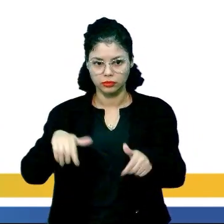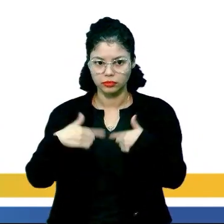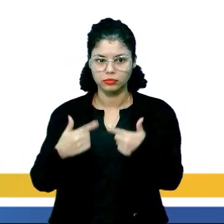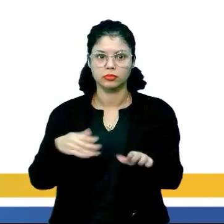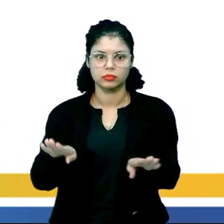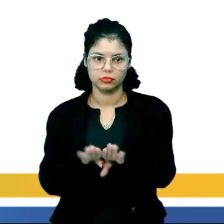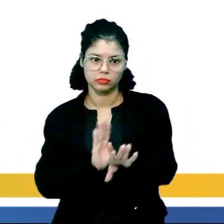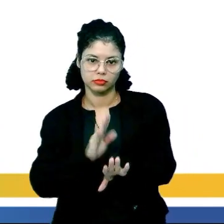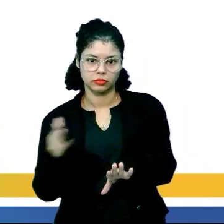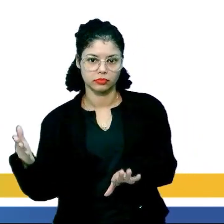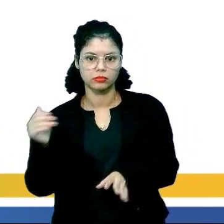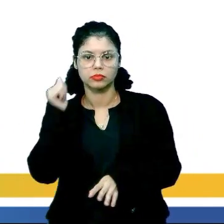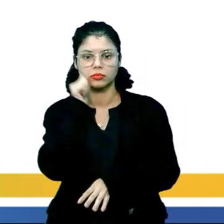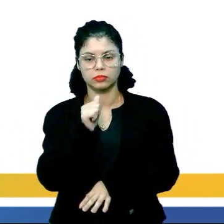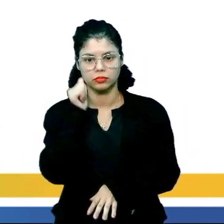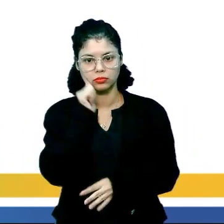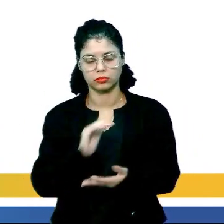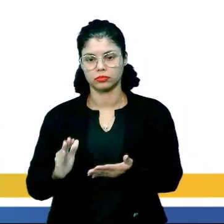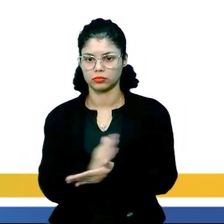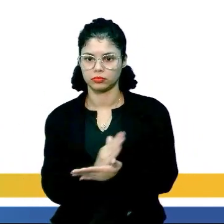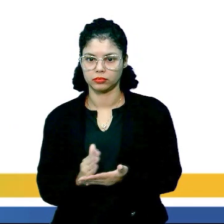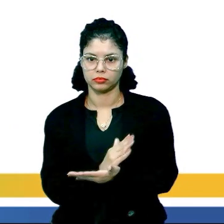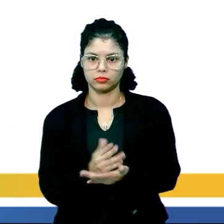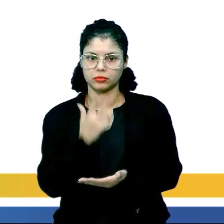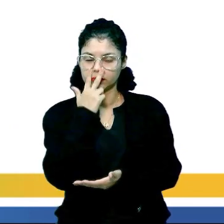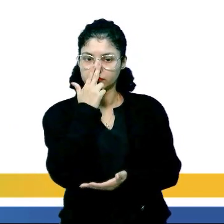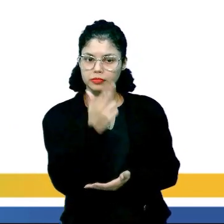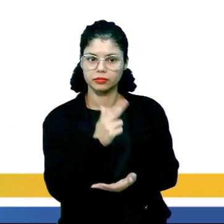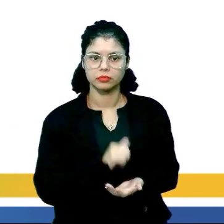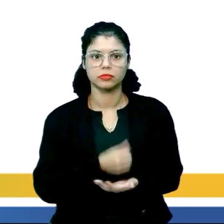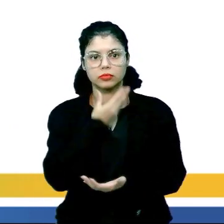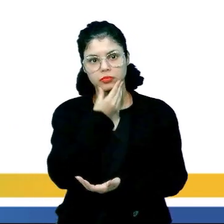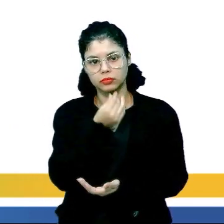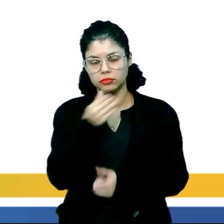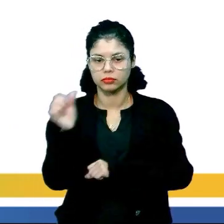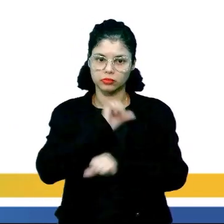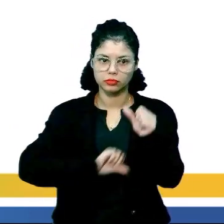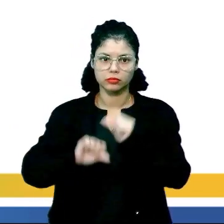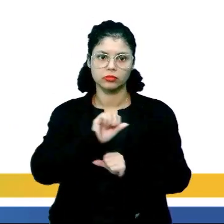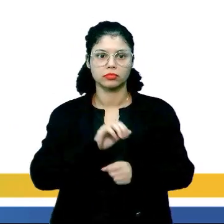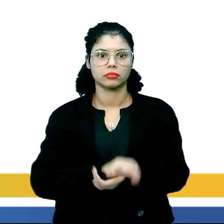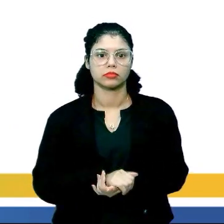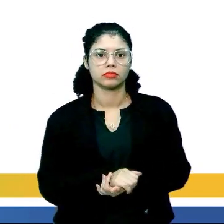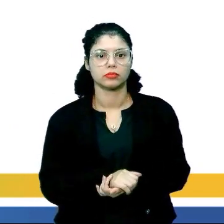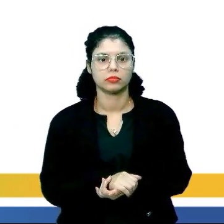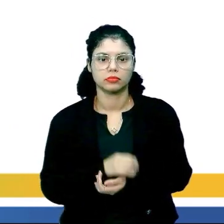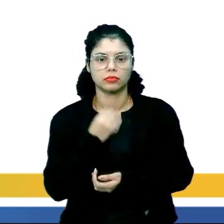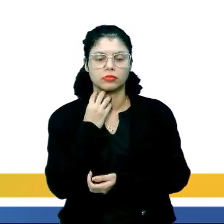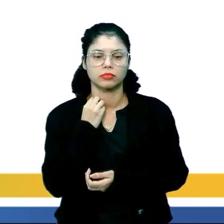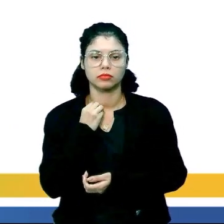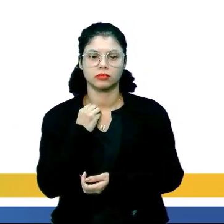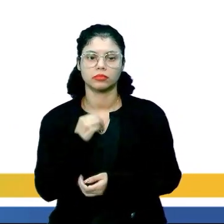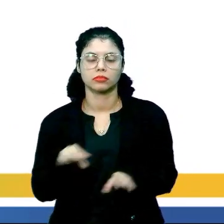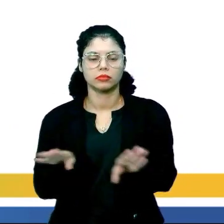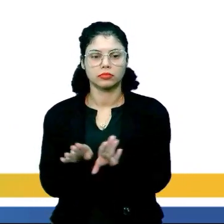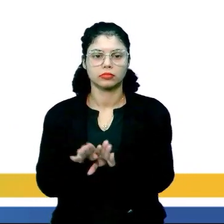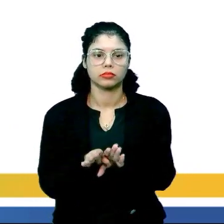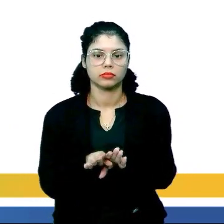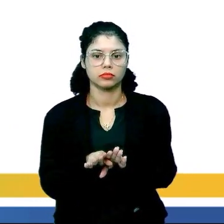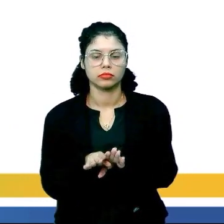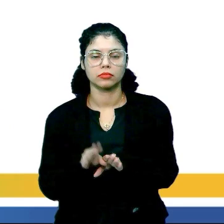combatia muito quando a mulher vestia alguma roupa semelhante à roupa do homem ou vice-versa. Então, um exemplo disso é a